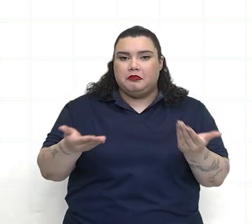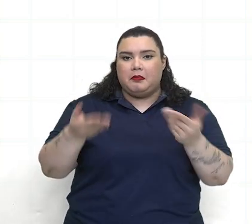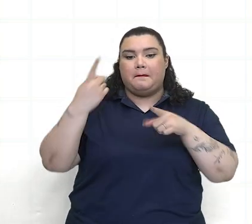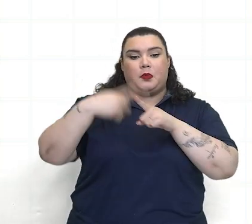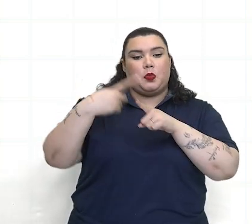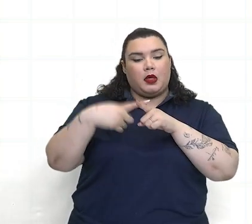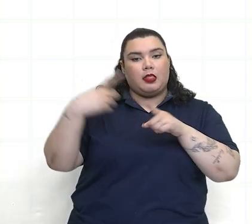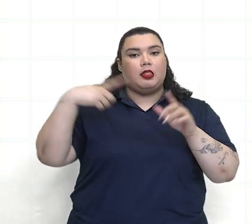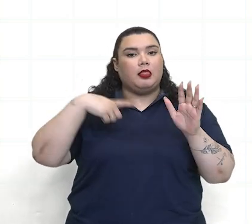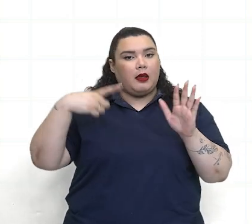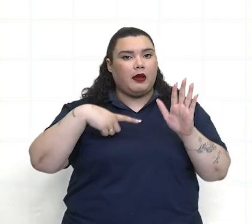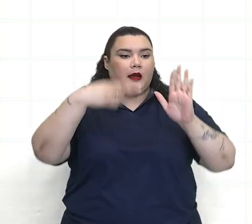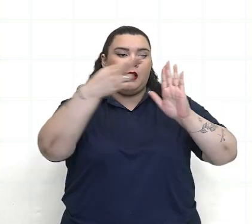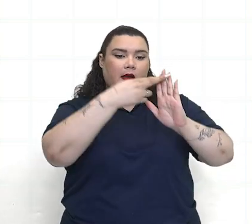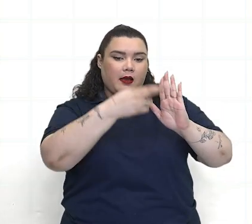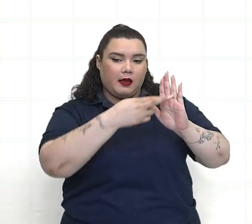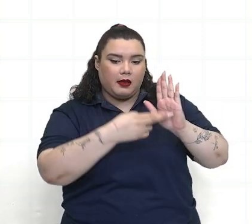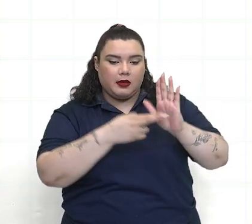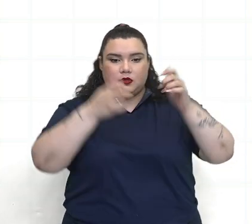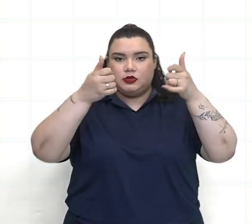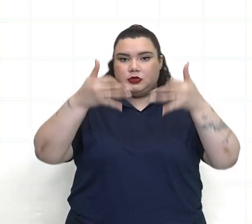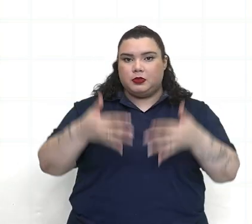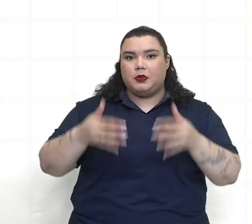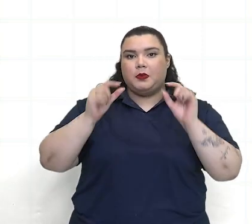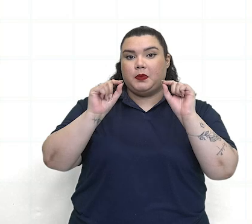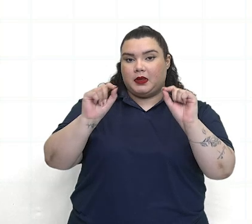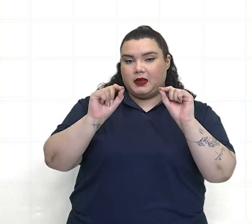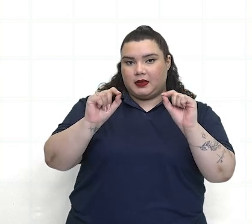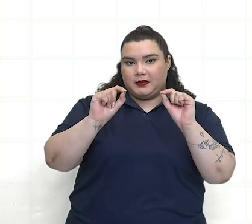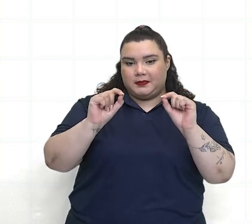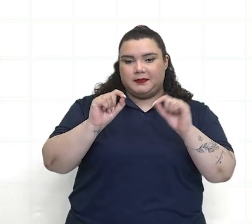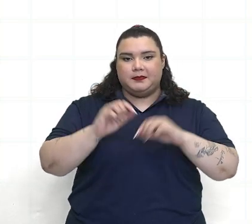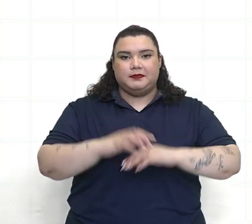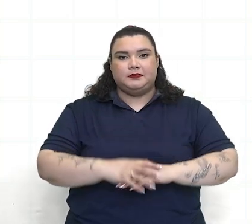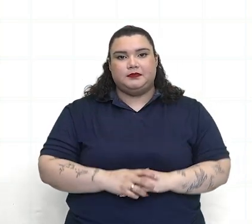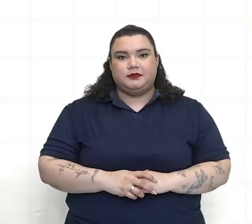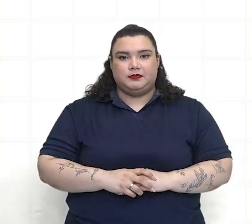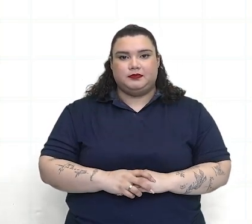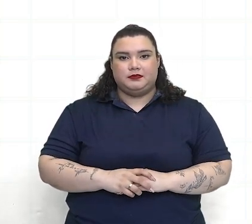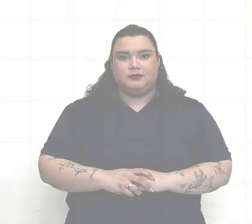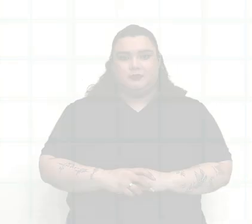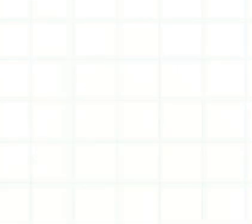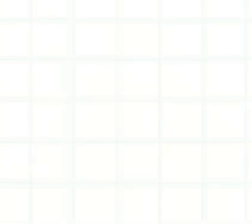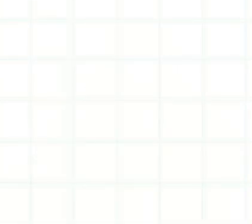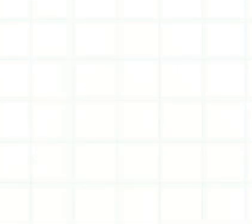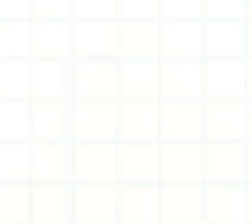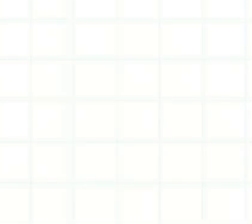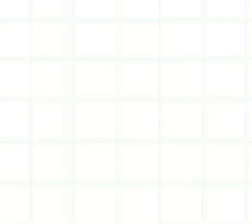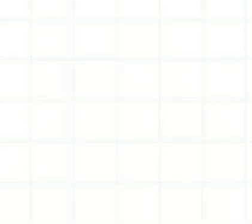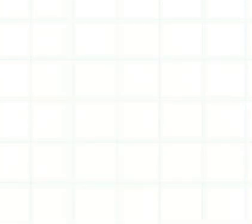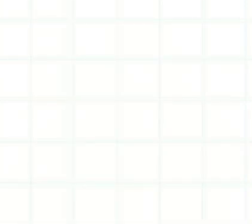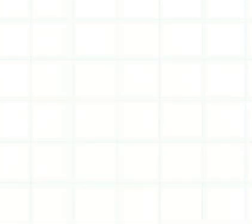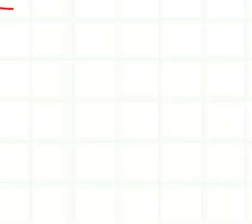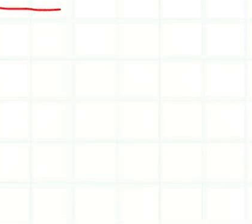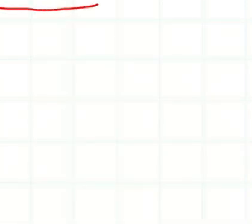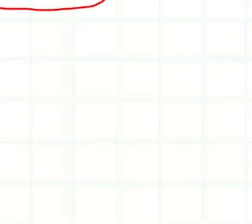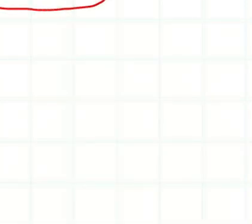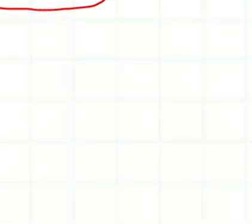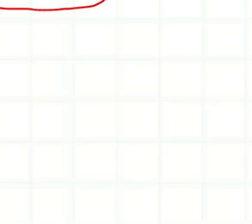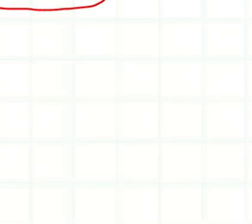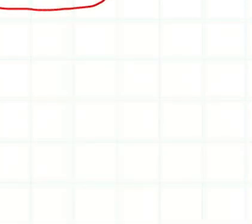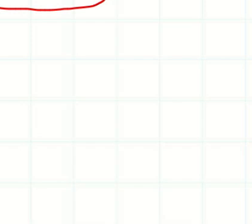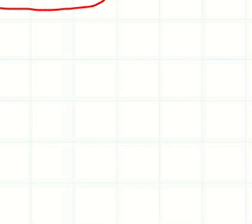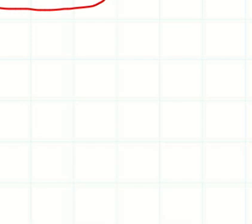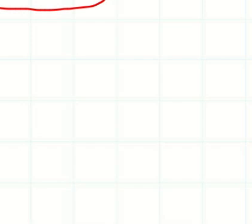porque existe uma regra que diz o seguinte: todos, essa aqui é a mais fácil de todas, todas